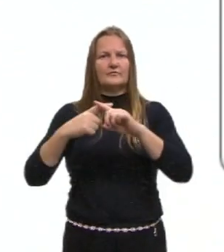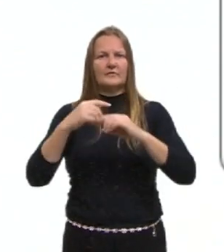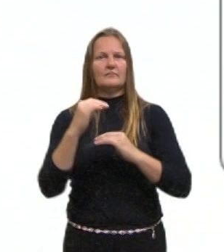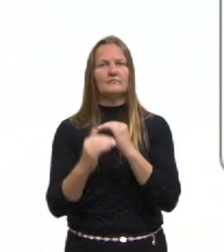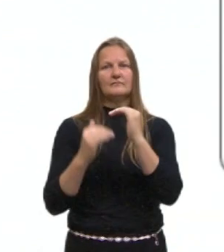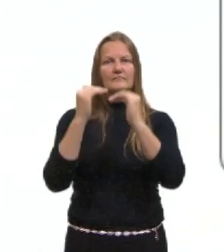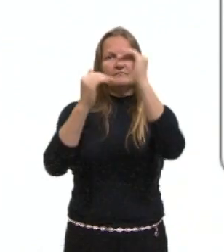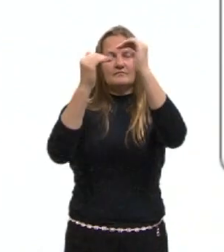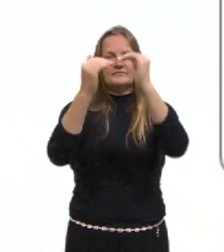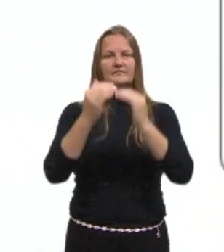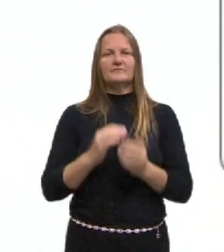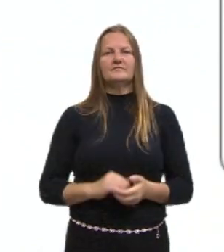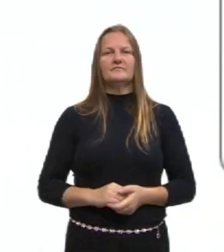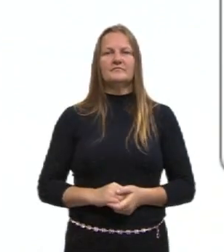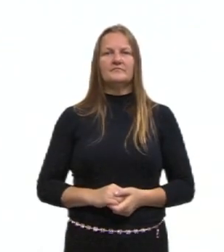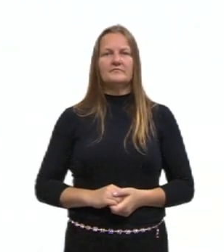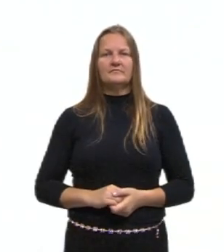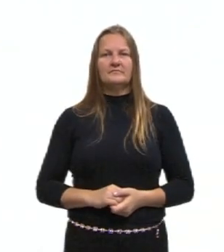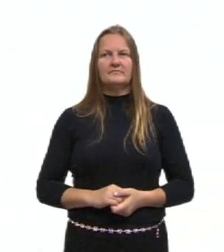segue adiante.